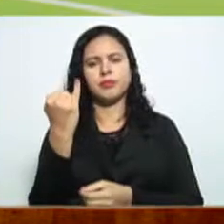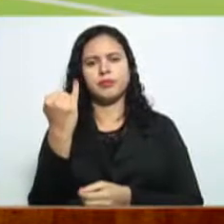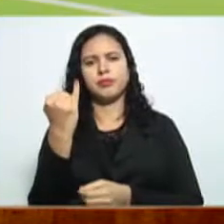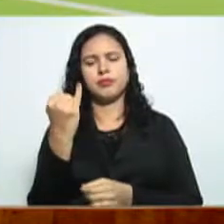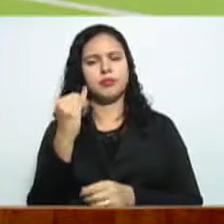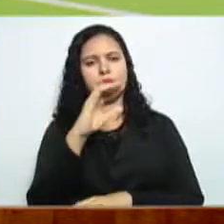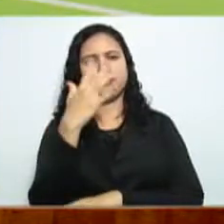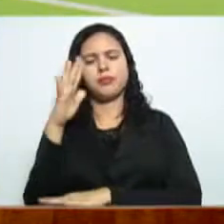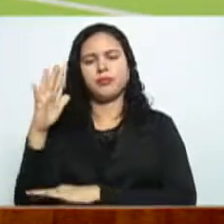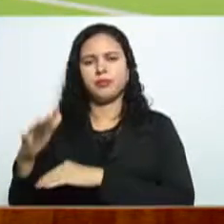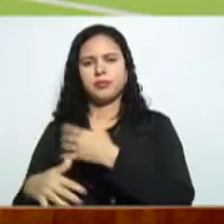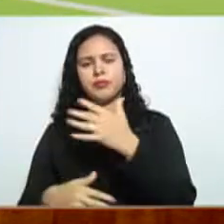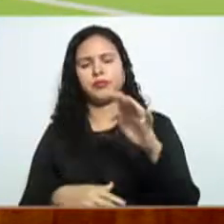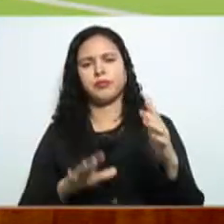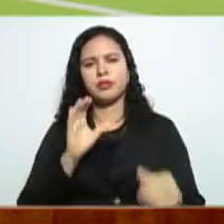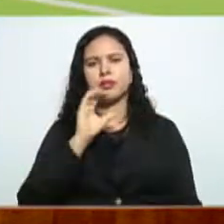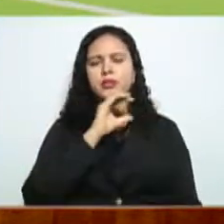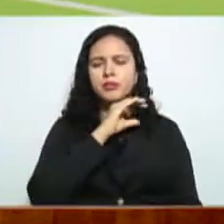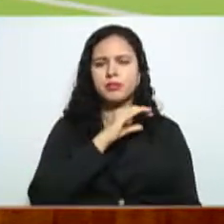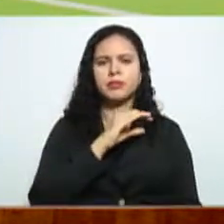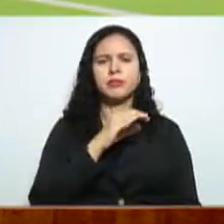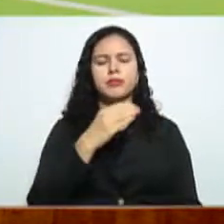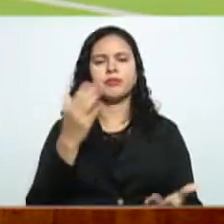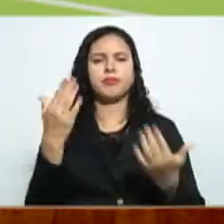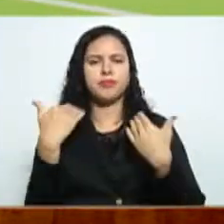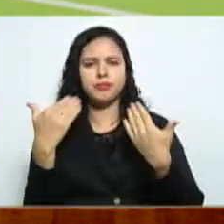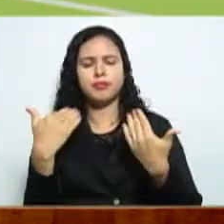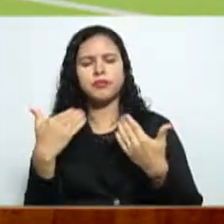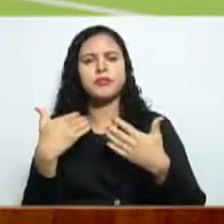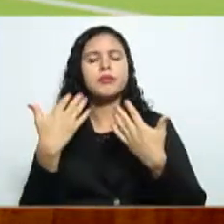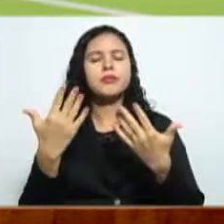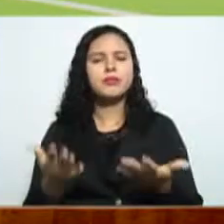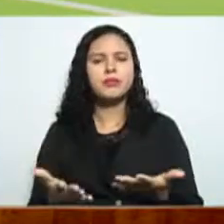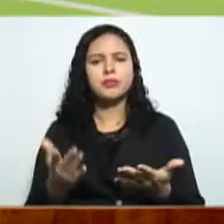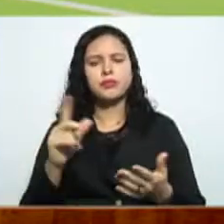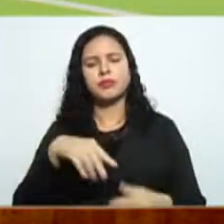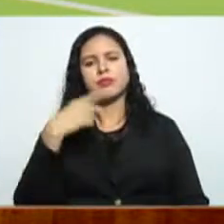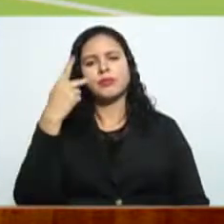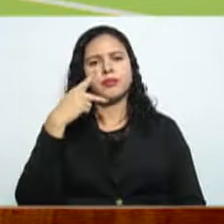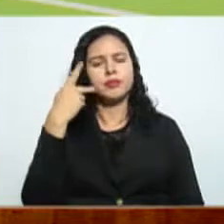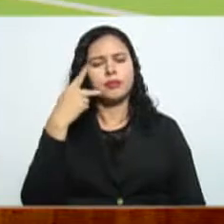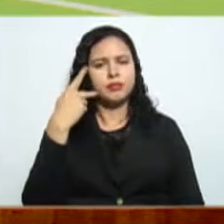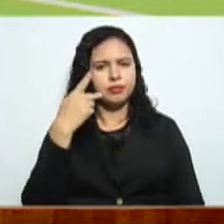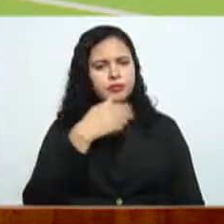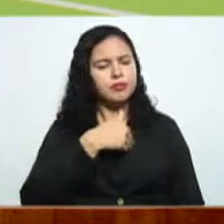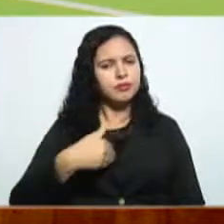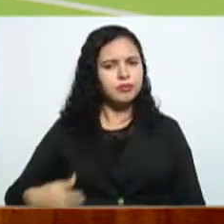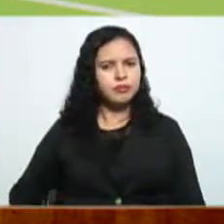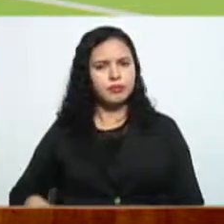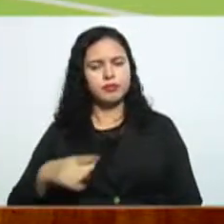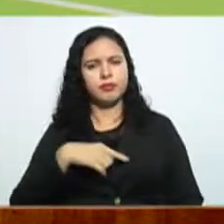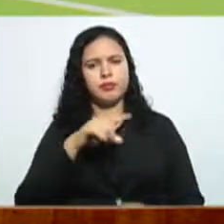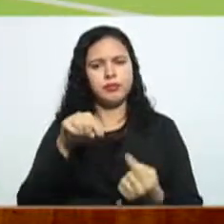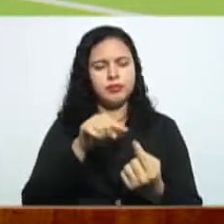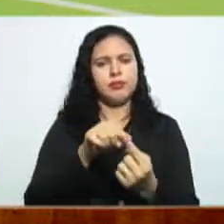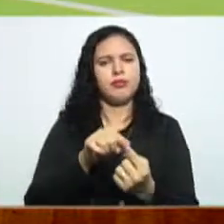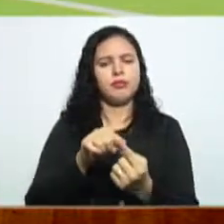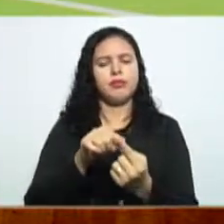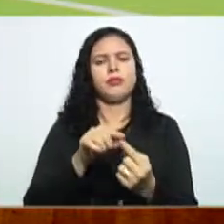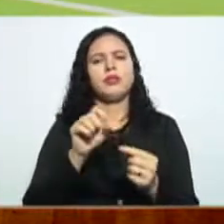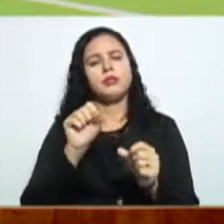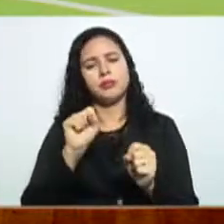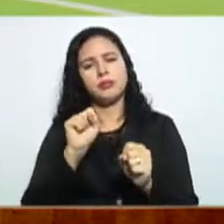questão ambiental, climática ou não, as políticas públicas vão ser direcionadas. E aí vai ter consequências, né? Que podem